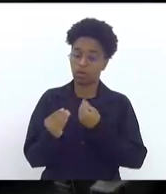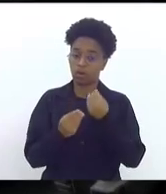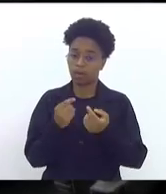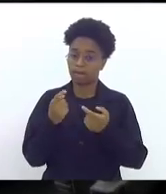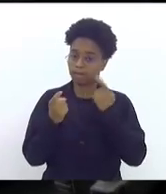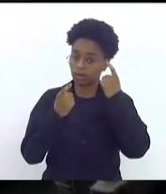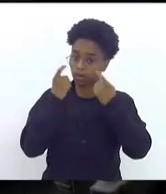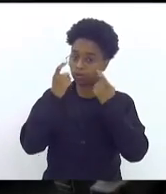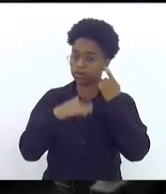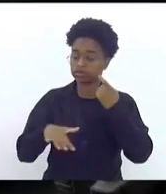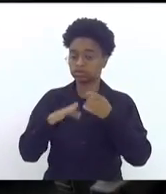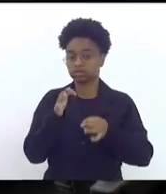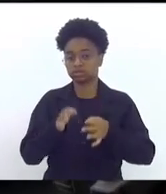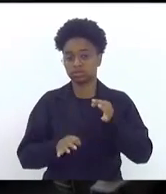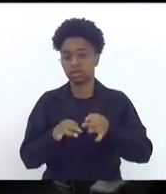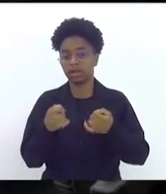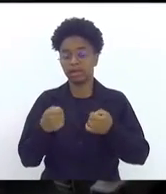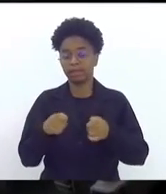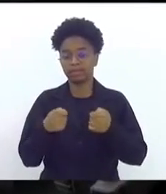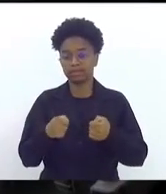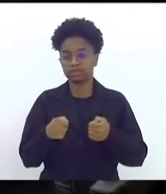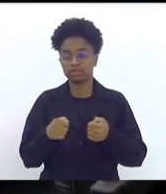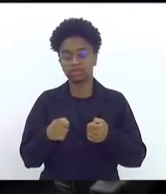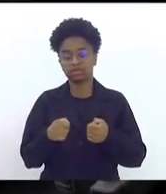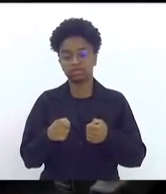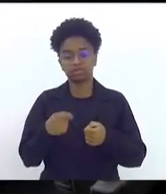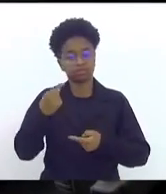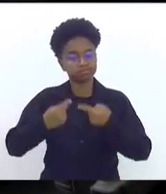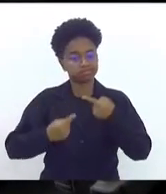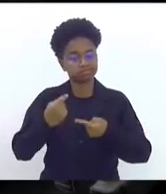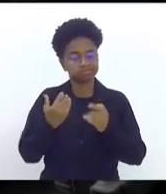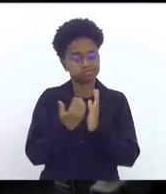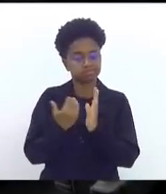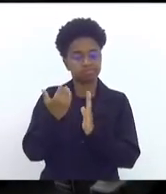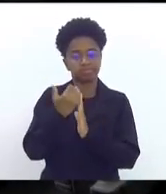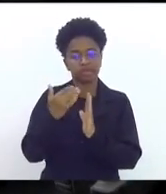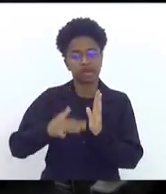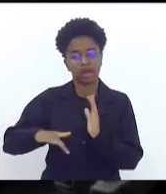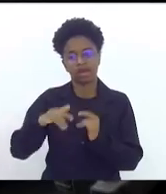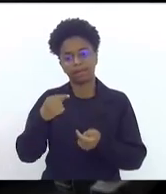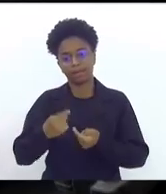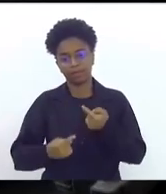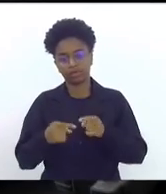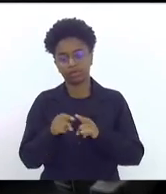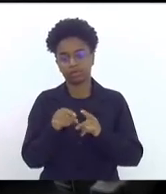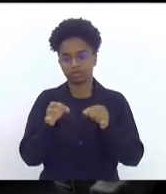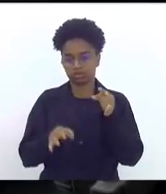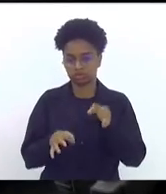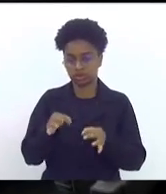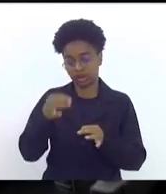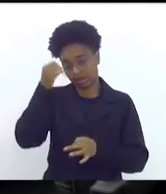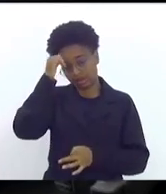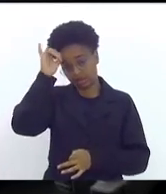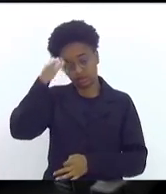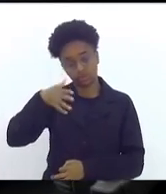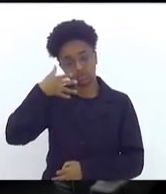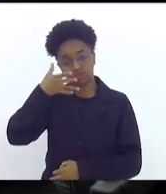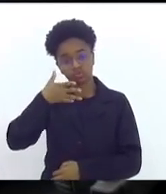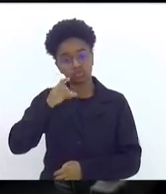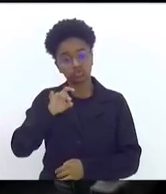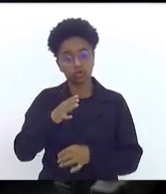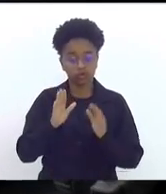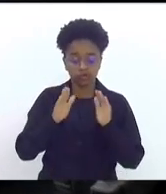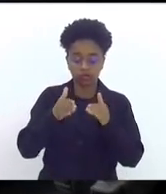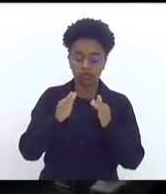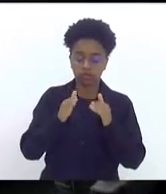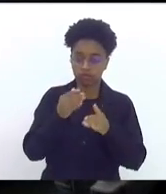deveria ocupar um papel central nos debates políticos e jurídicos, evitando-se certos discursos demagógicos apegados tão somente ao desprezo